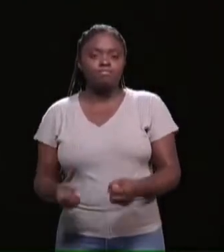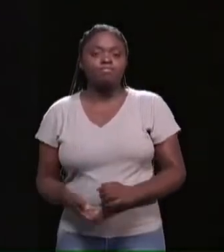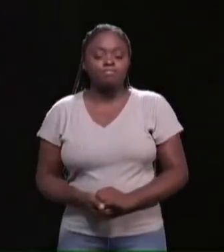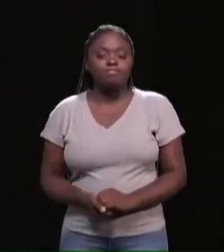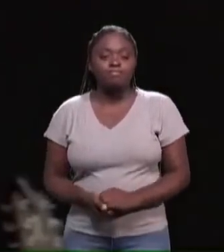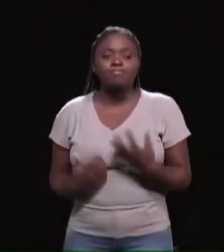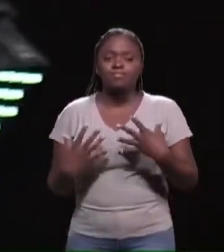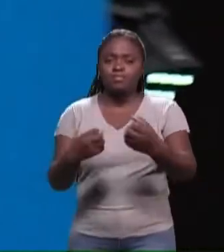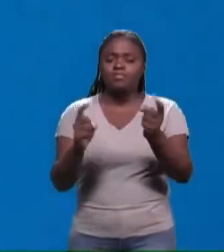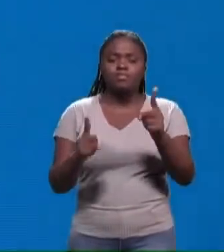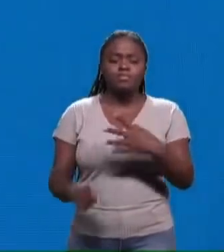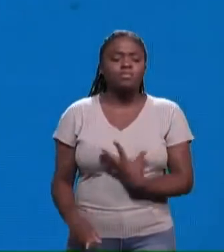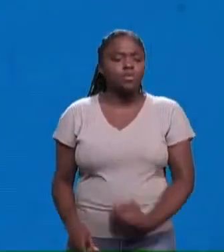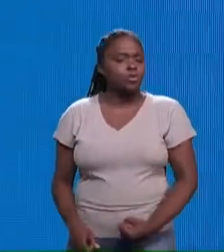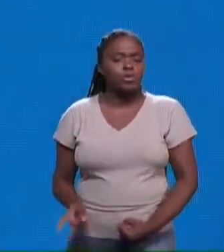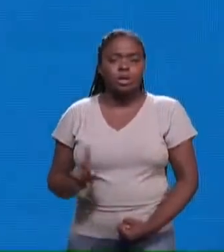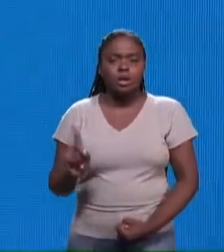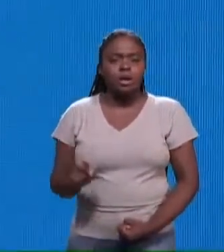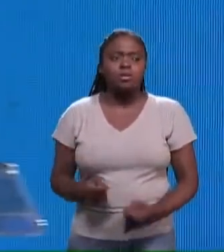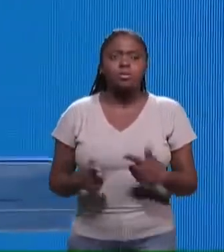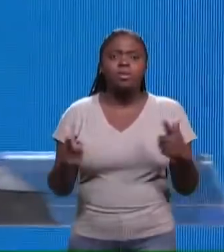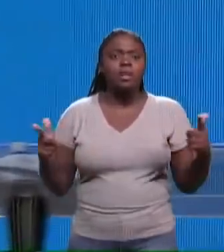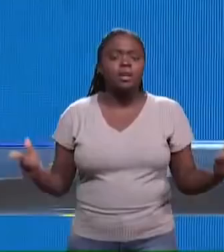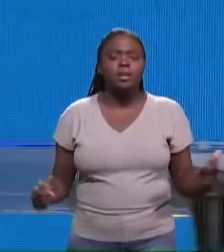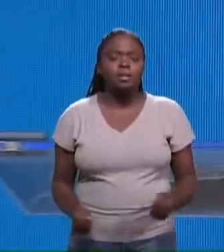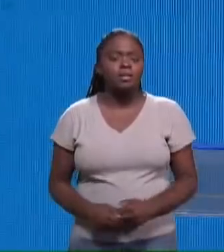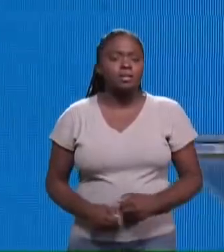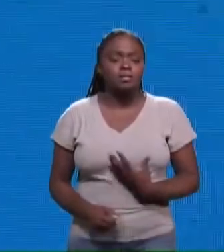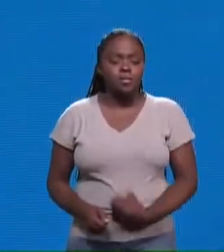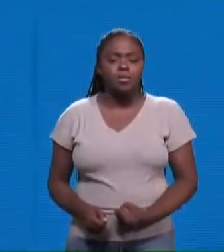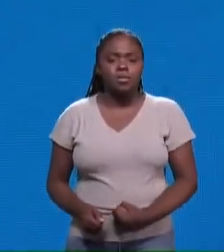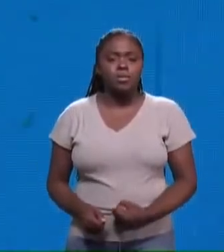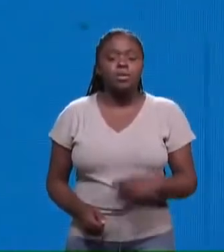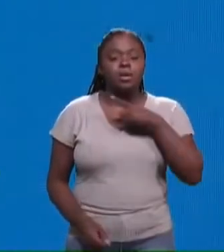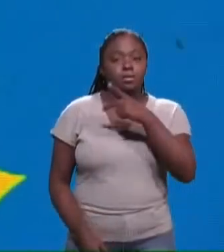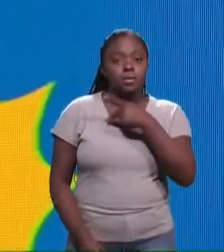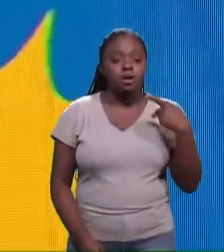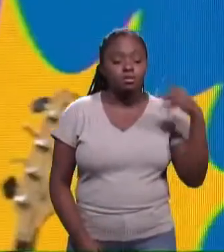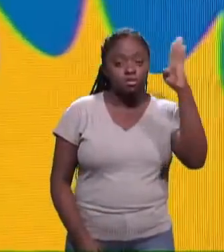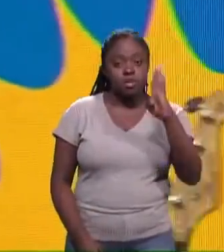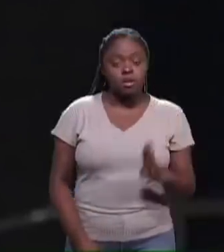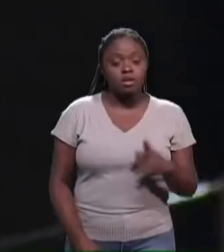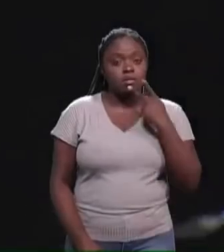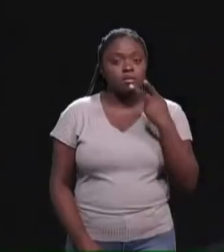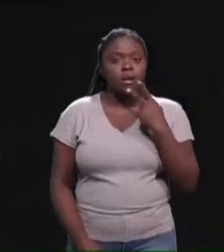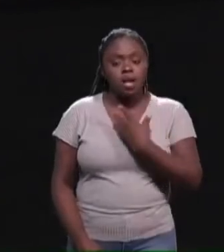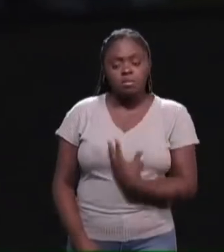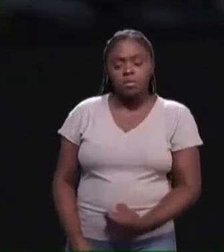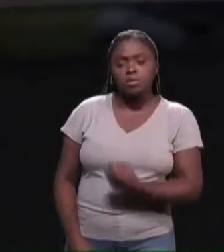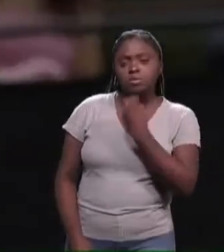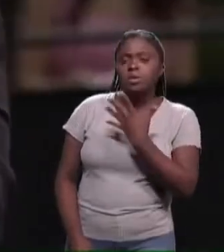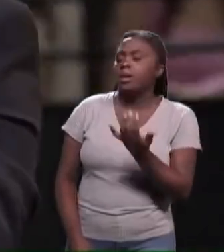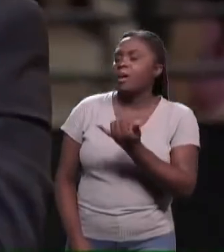Não vamos aceitar aborto. Não existe aborto. Tem um pastor aí no Brasil que fala bem de aborto. Vai